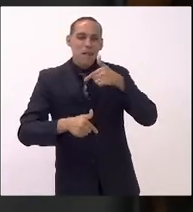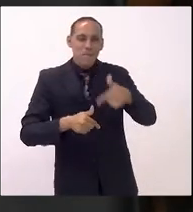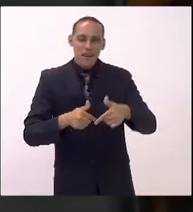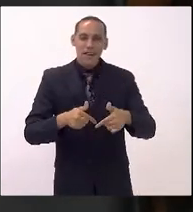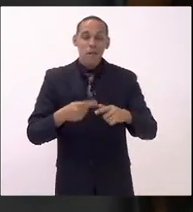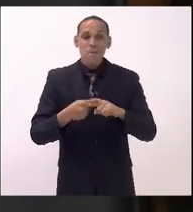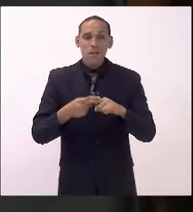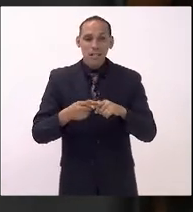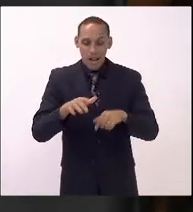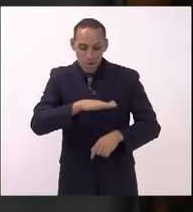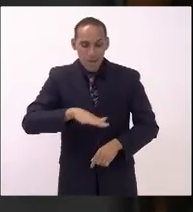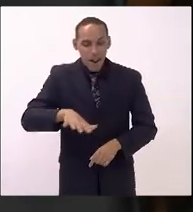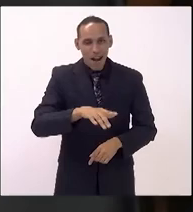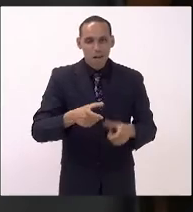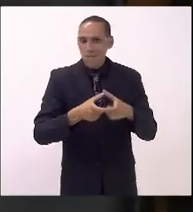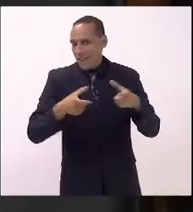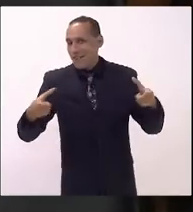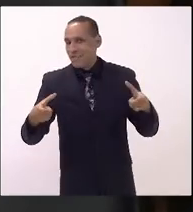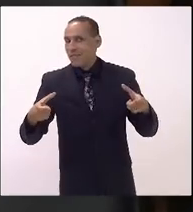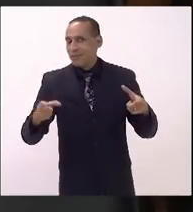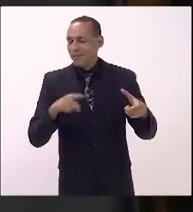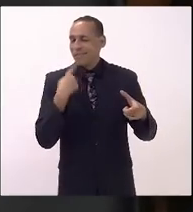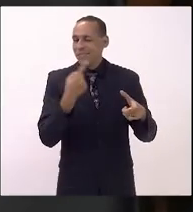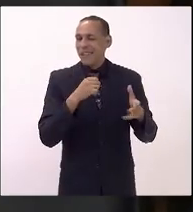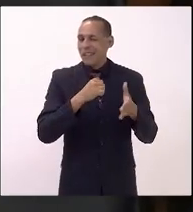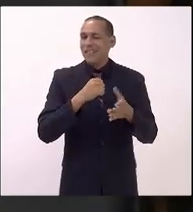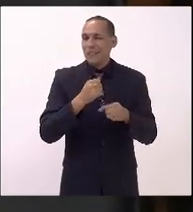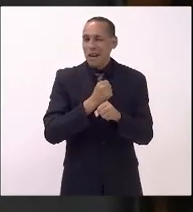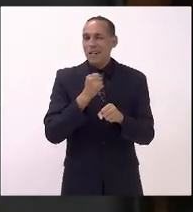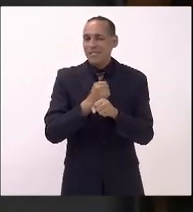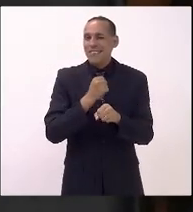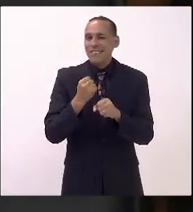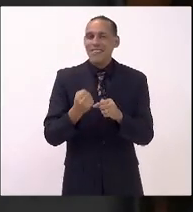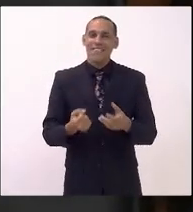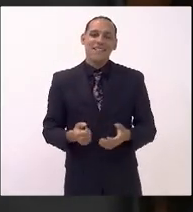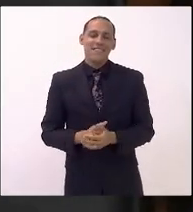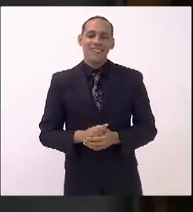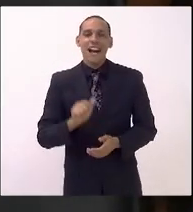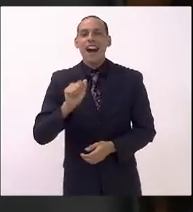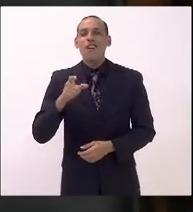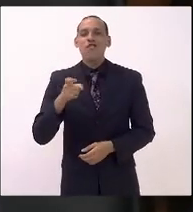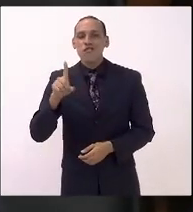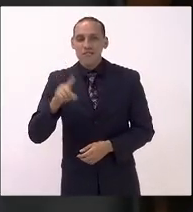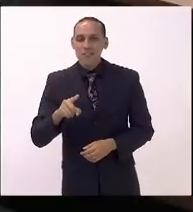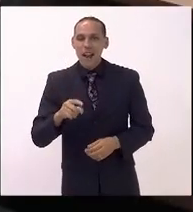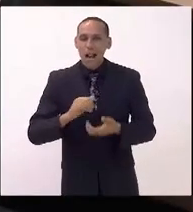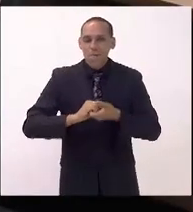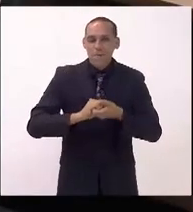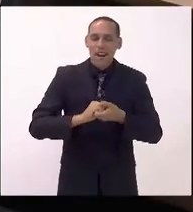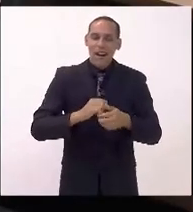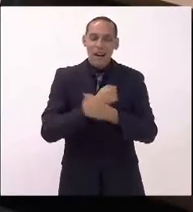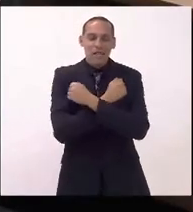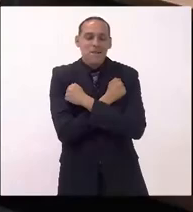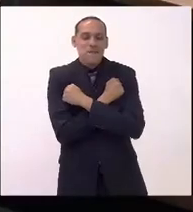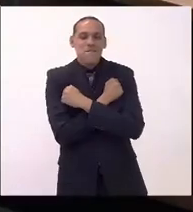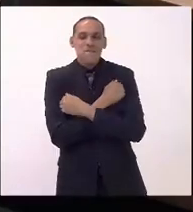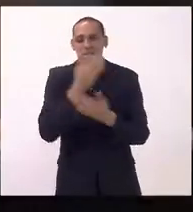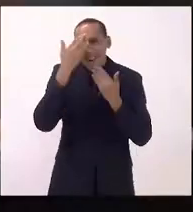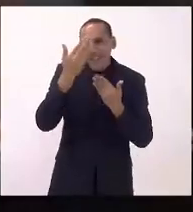está a maioria. E é isso que a gente tem que construir a nossa vitória. Axé, um abraço. Muito obrigado.